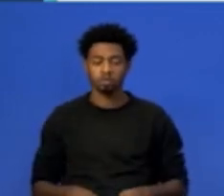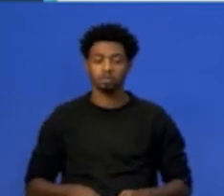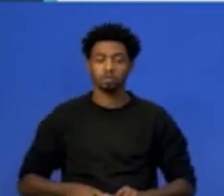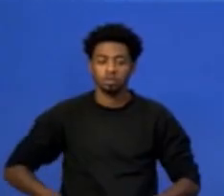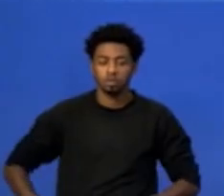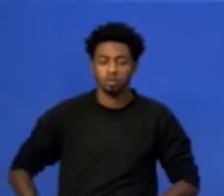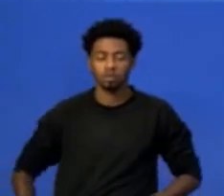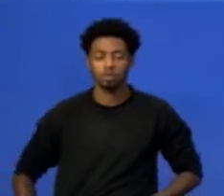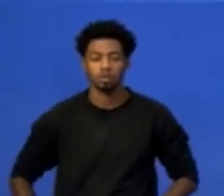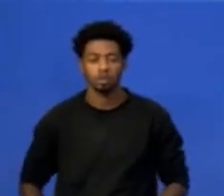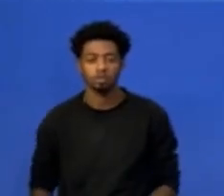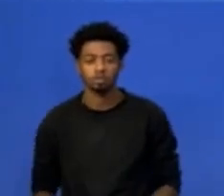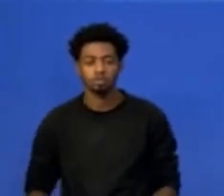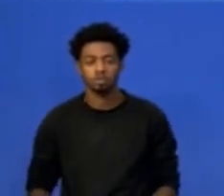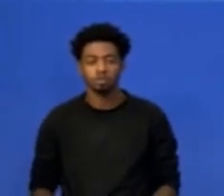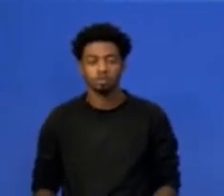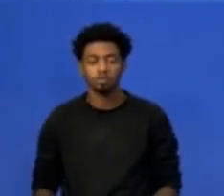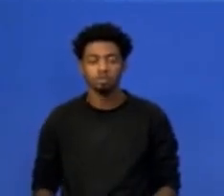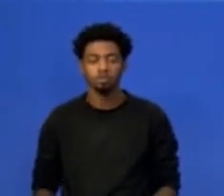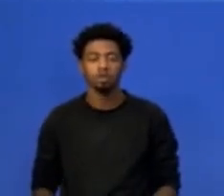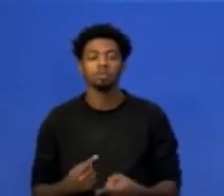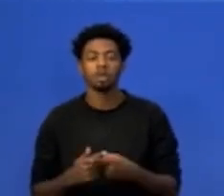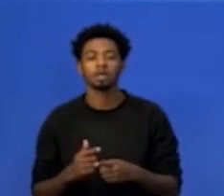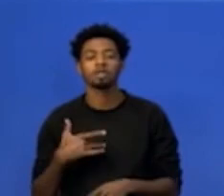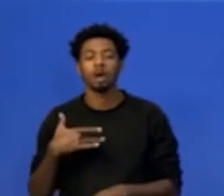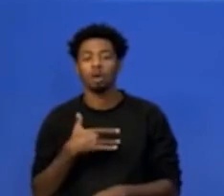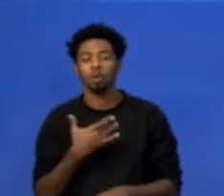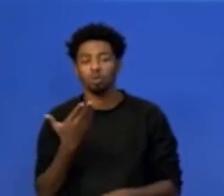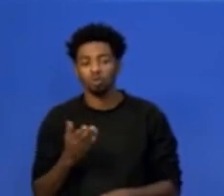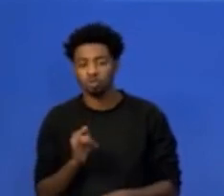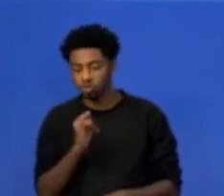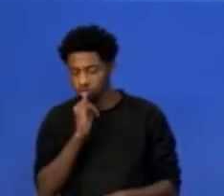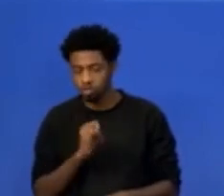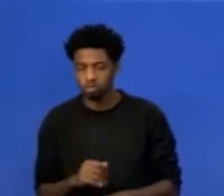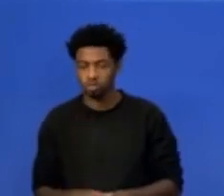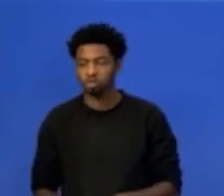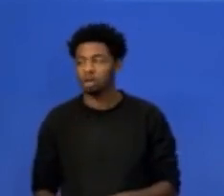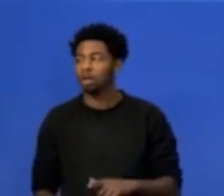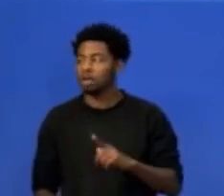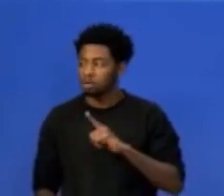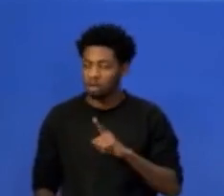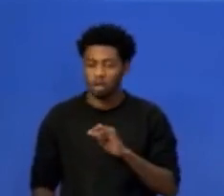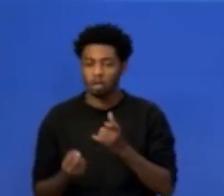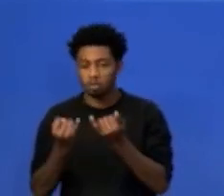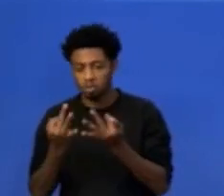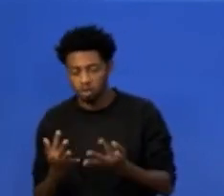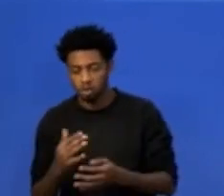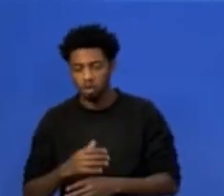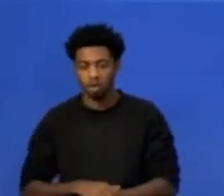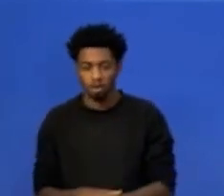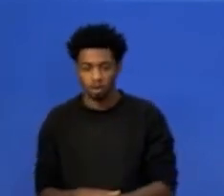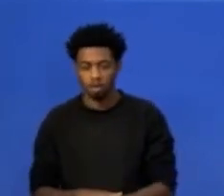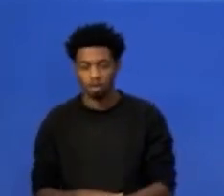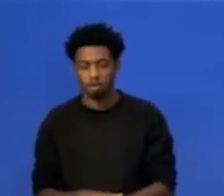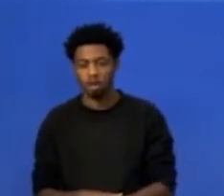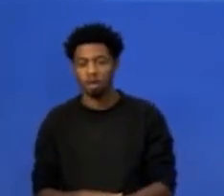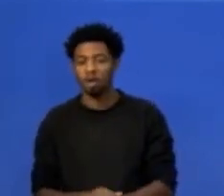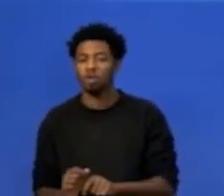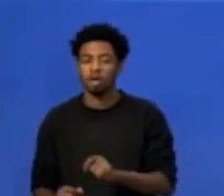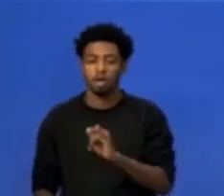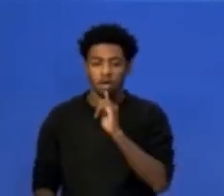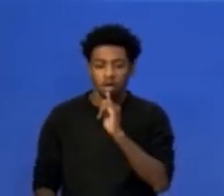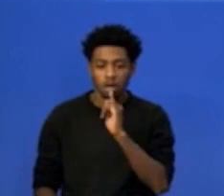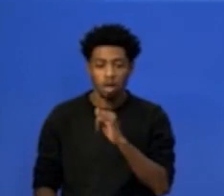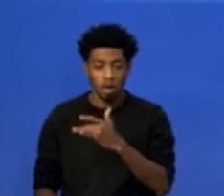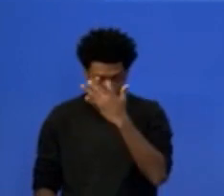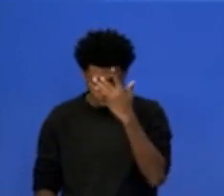ou seja, até para o plano de saúde, ele vai abranger tanto para